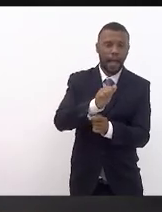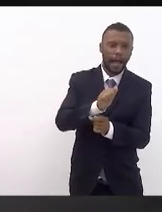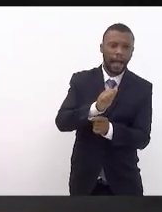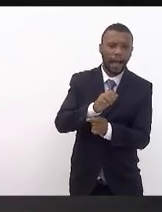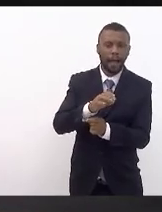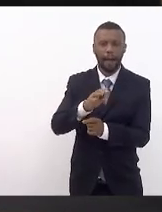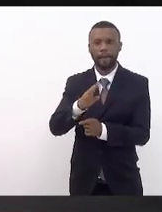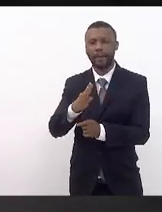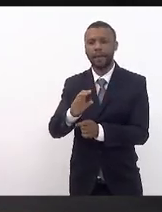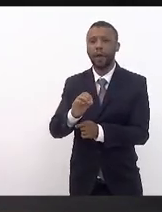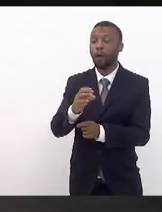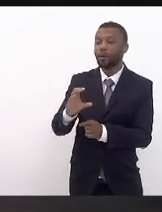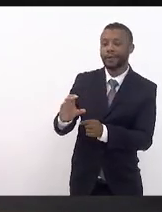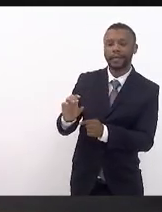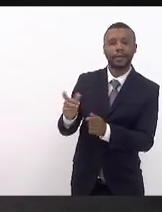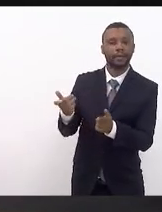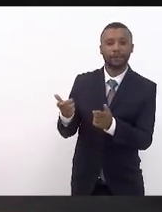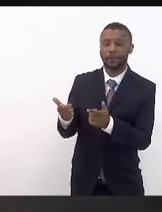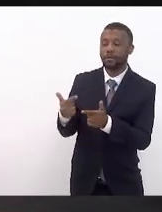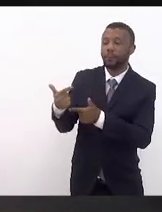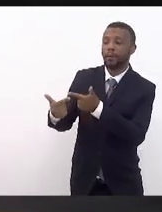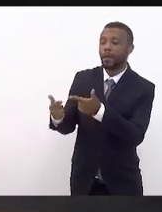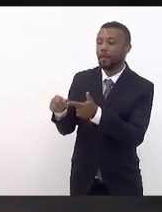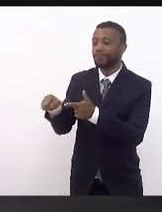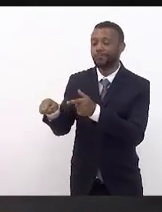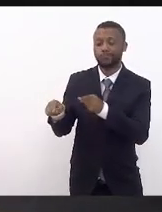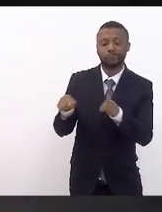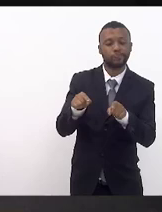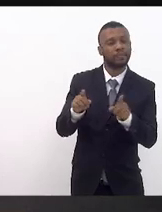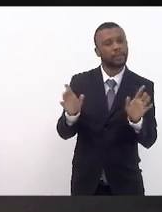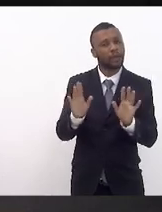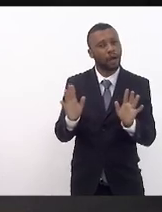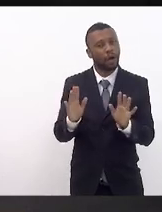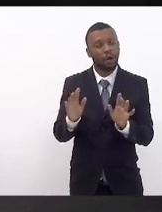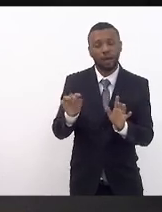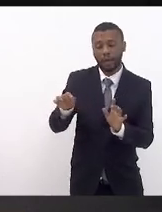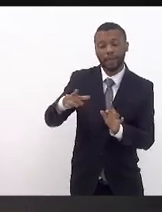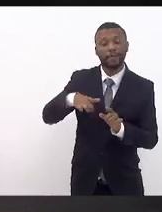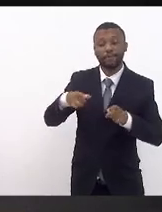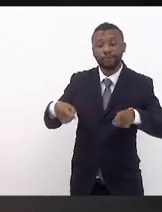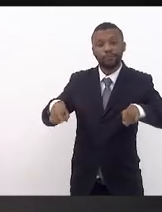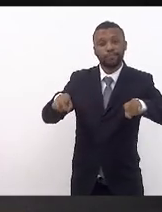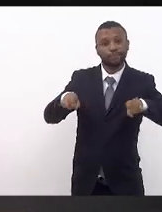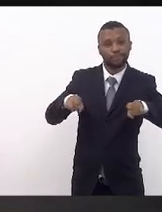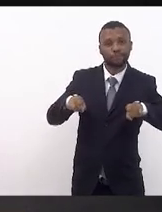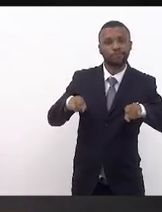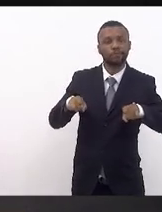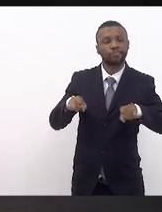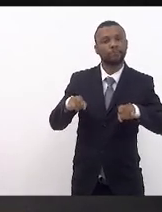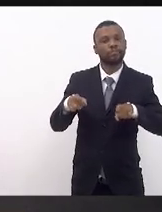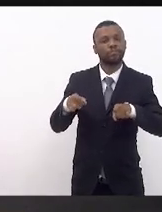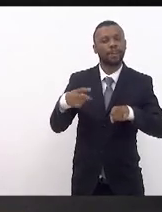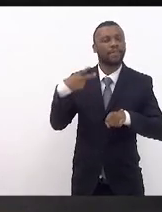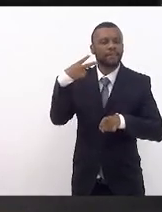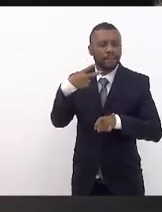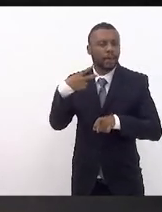assento à mesa legislativa também, quando muito jovem, ainda